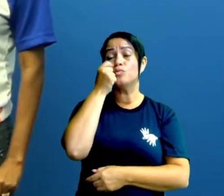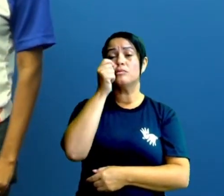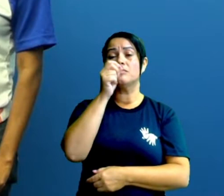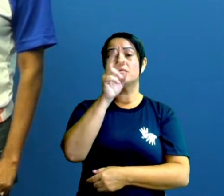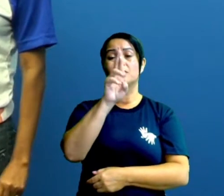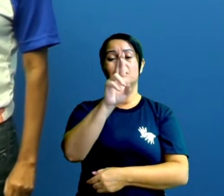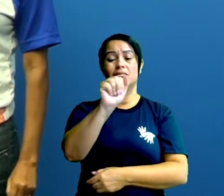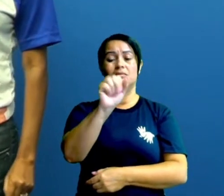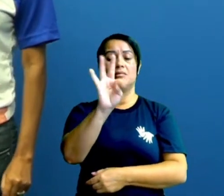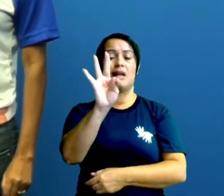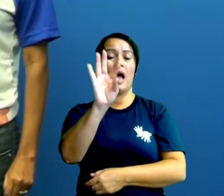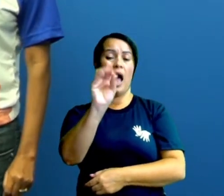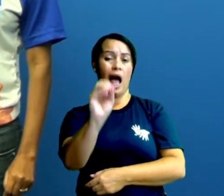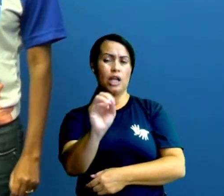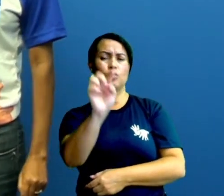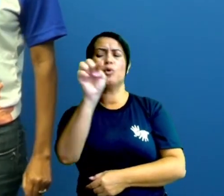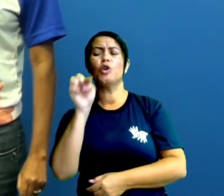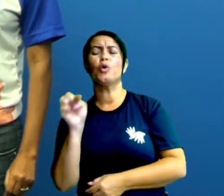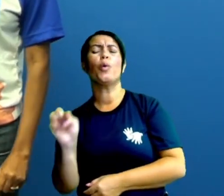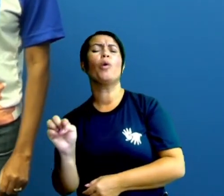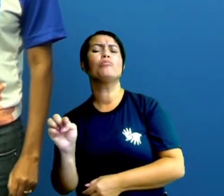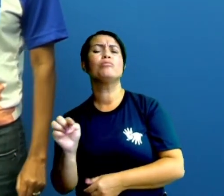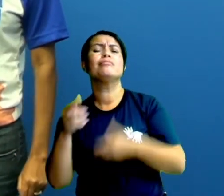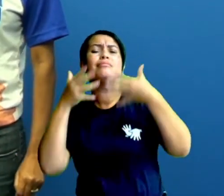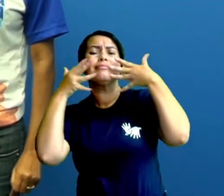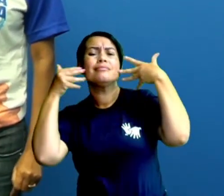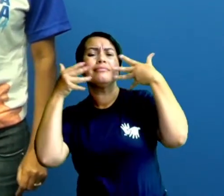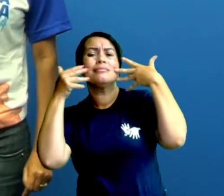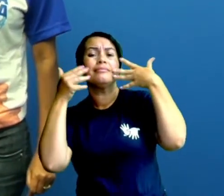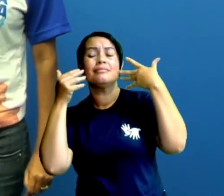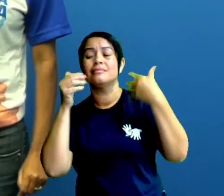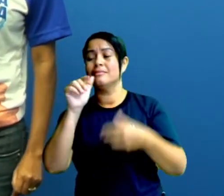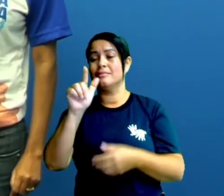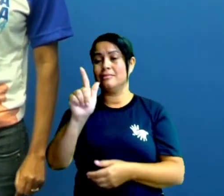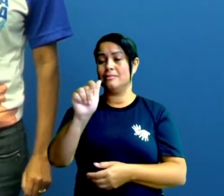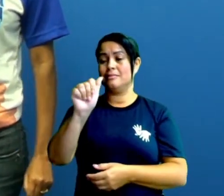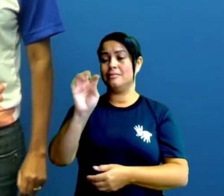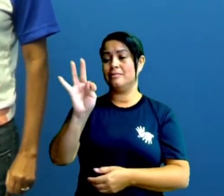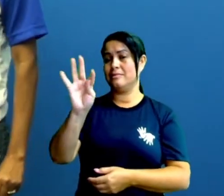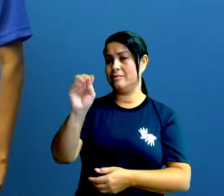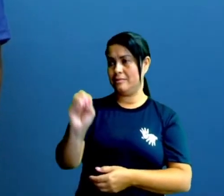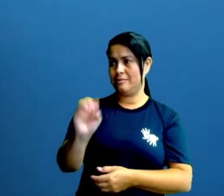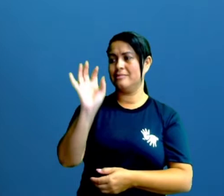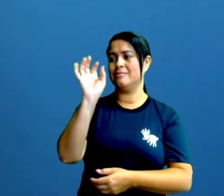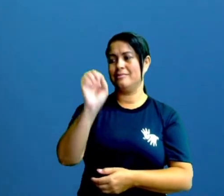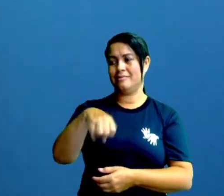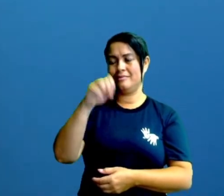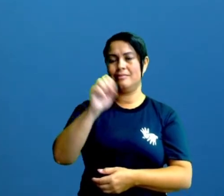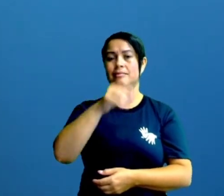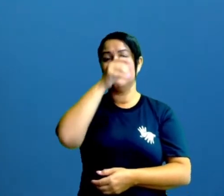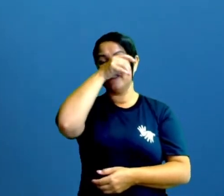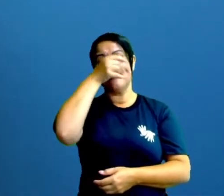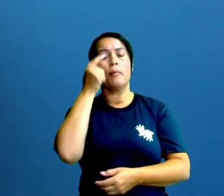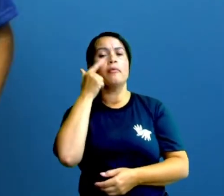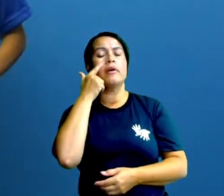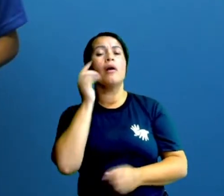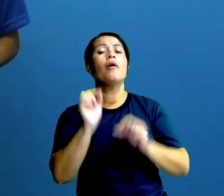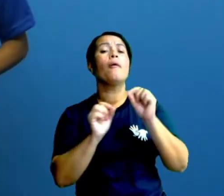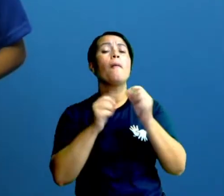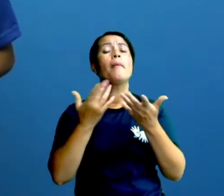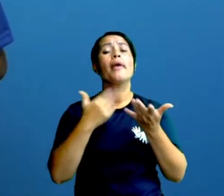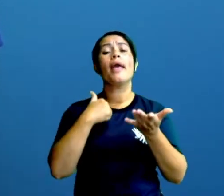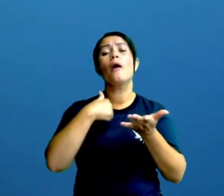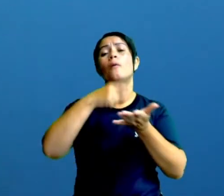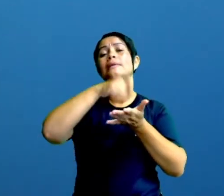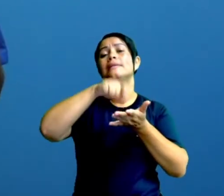rato isso mesmo e desse outro aqui gato isso mesmo então como é que